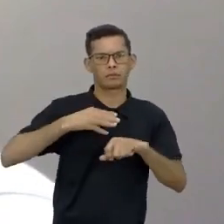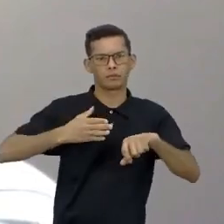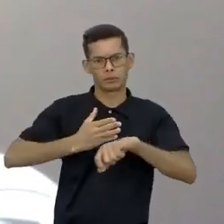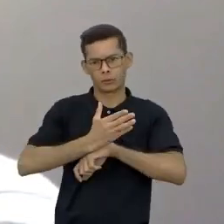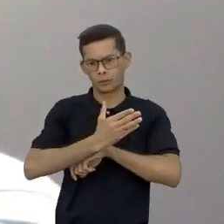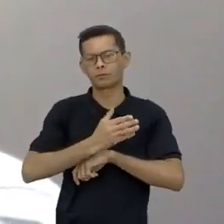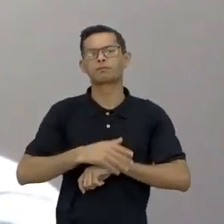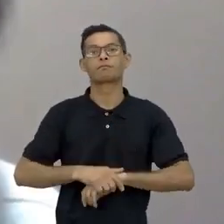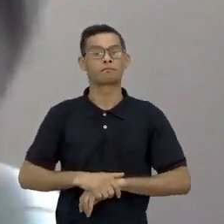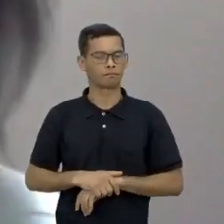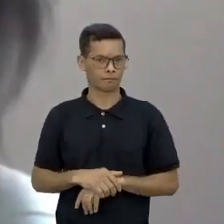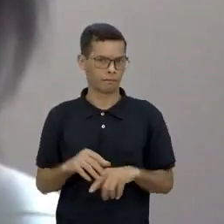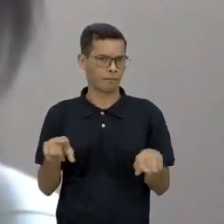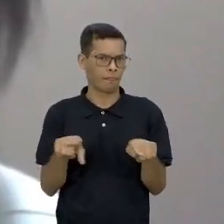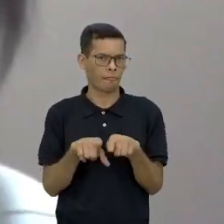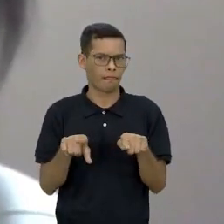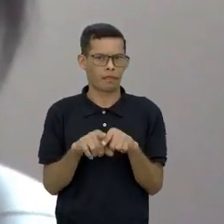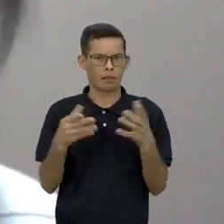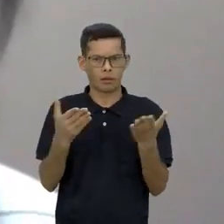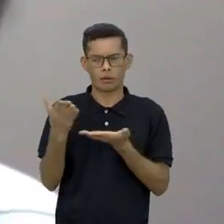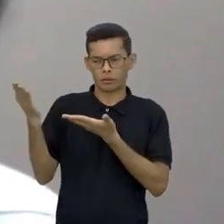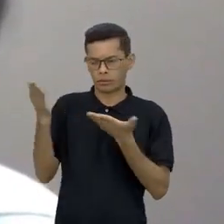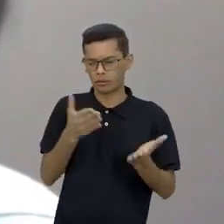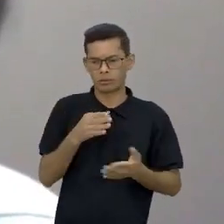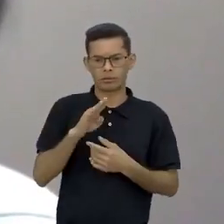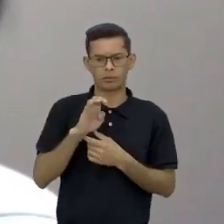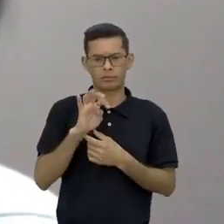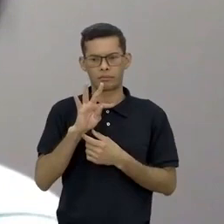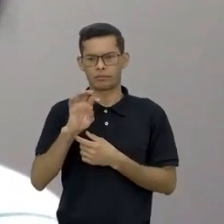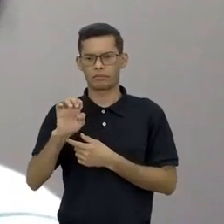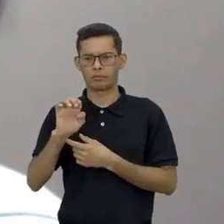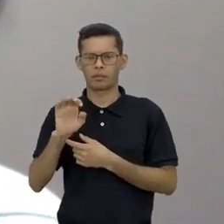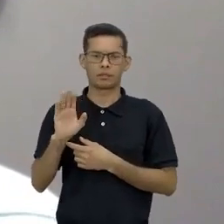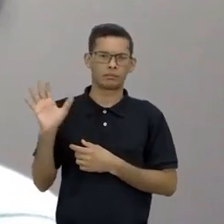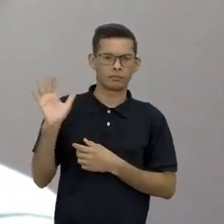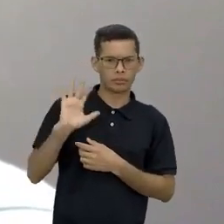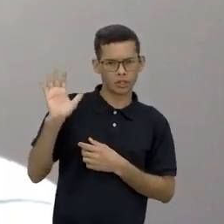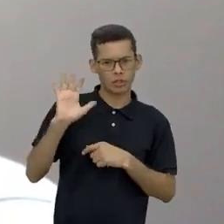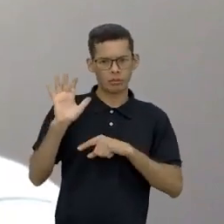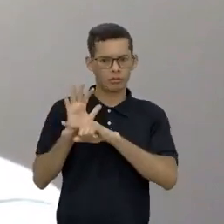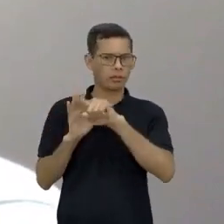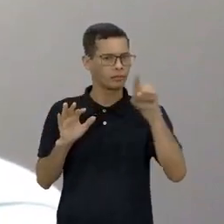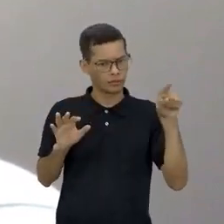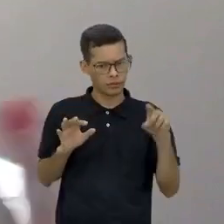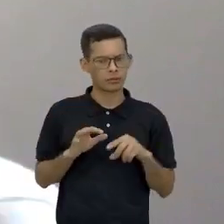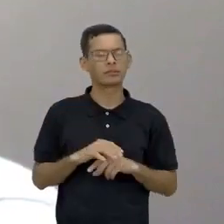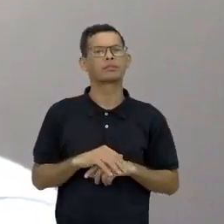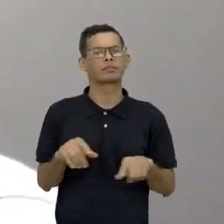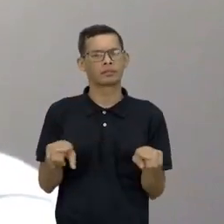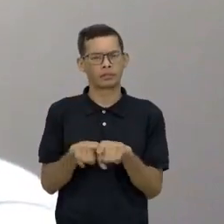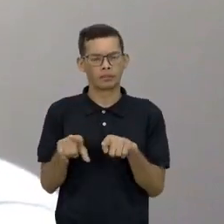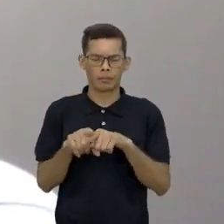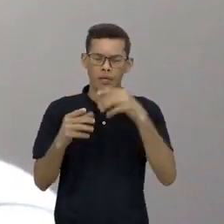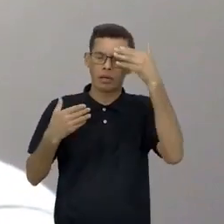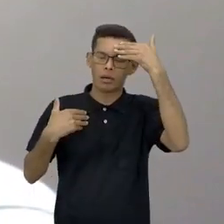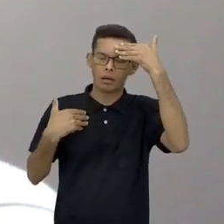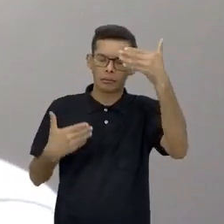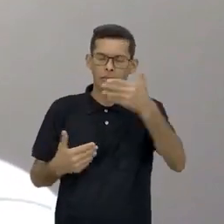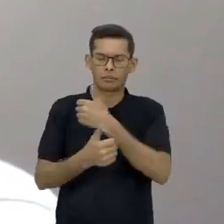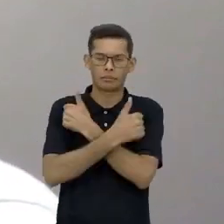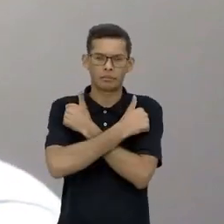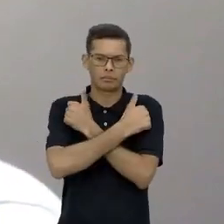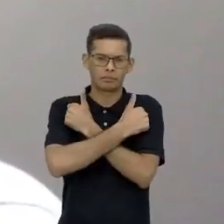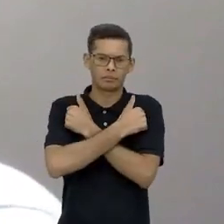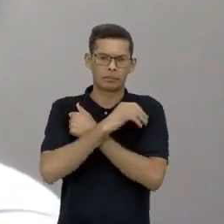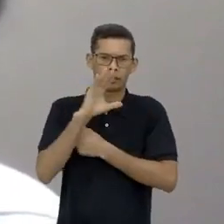vocês. E quero chamar a Beth para também se despedir de vocês. Eu deixo aqui o meu abraço